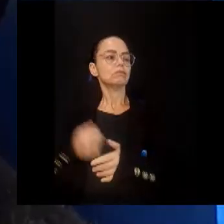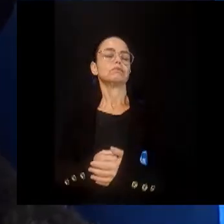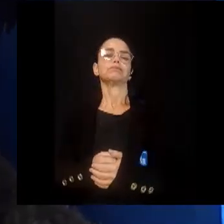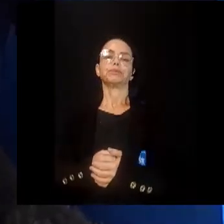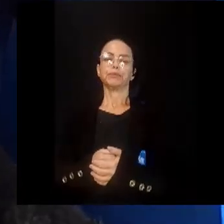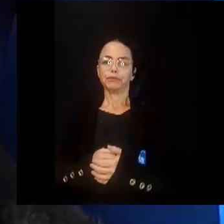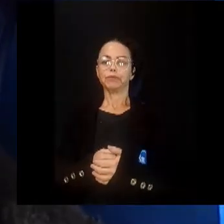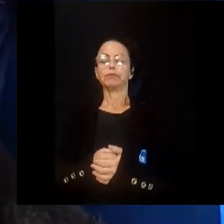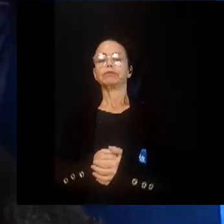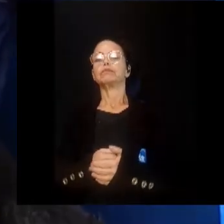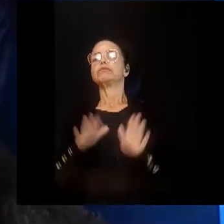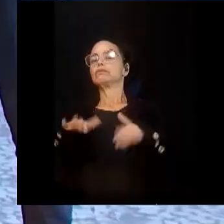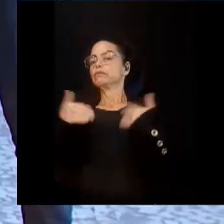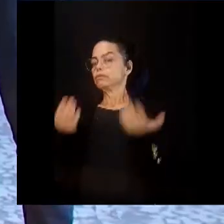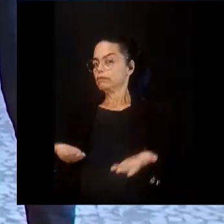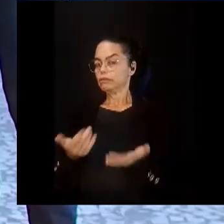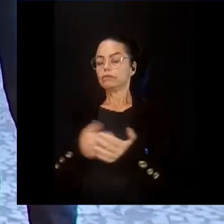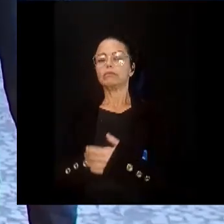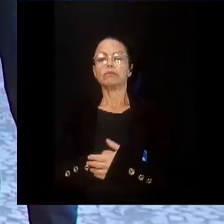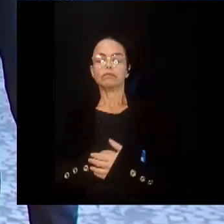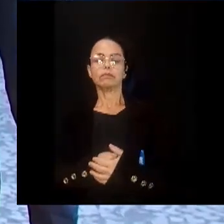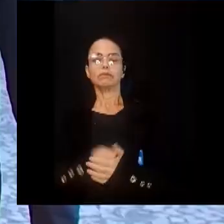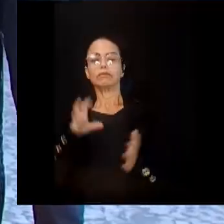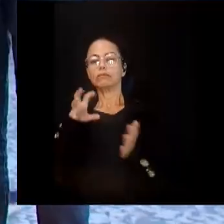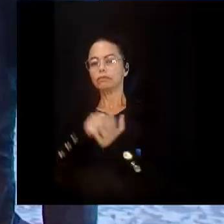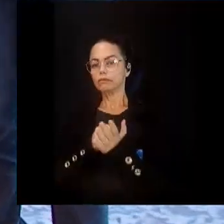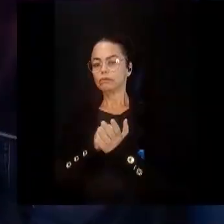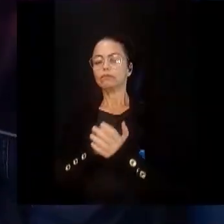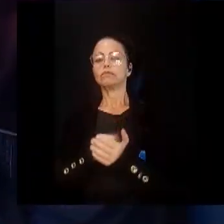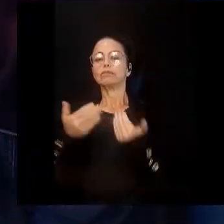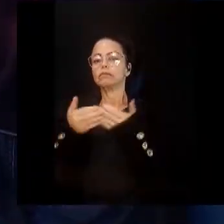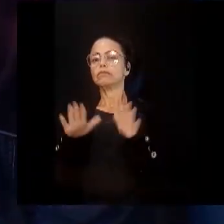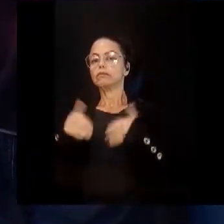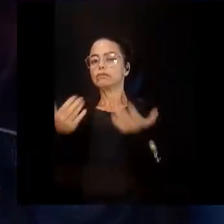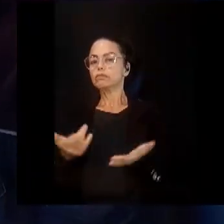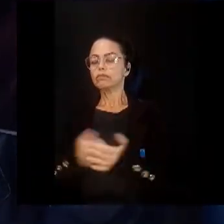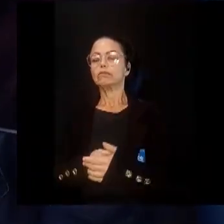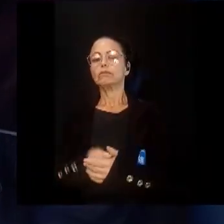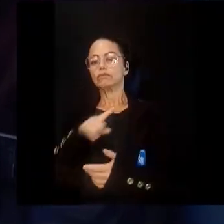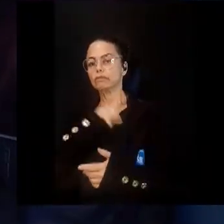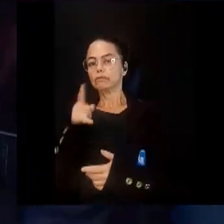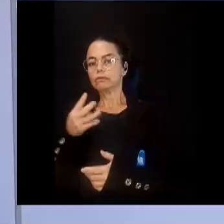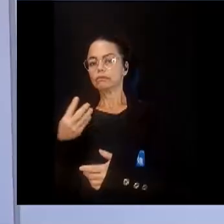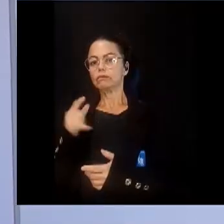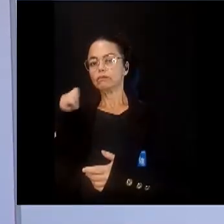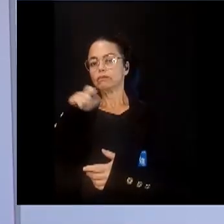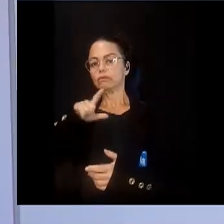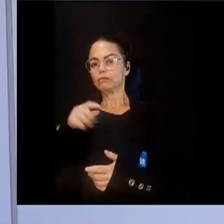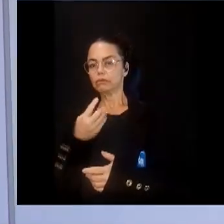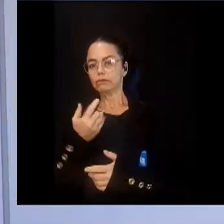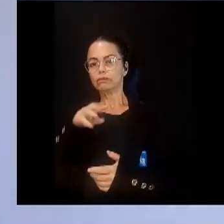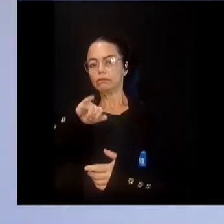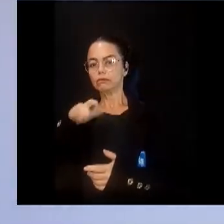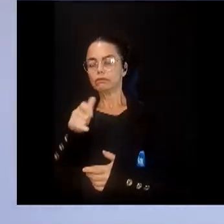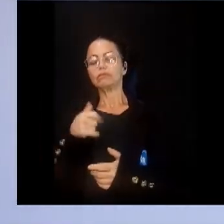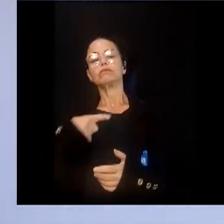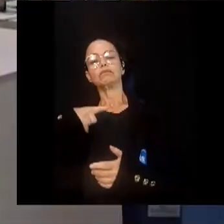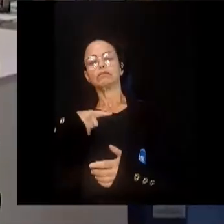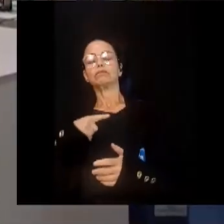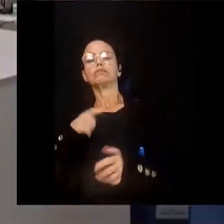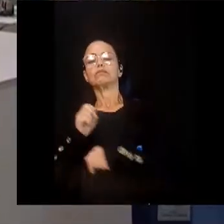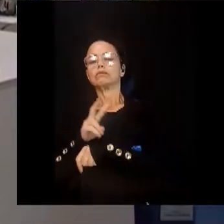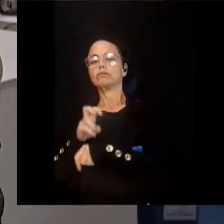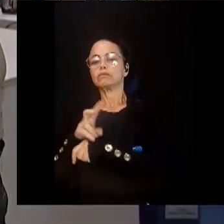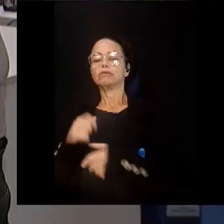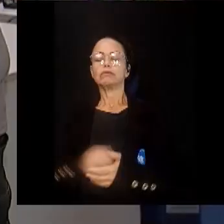E até quando vai essas matrículas estão abertas? Até o dia 31 de julho agora ou enquanto durarem as vagas.